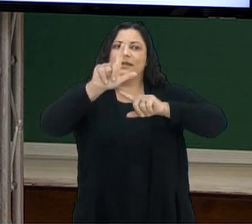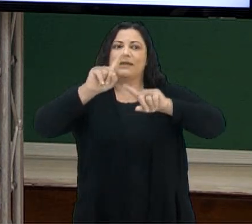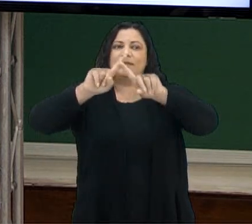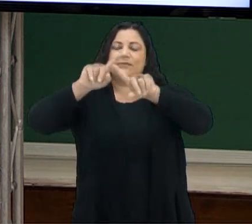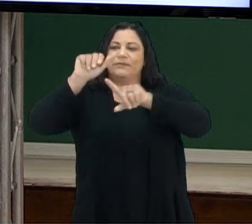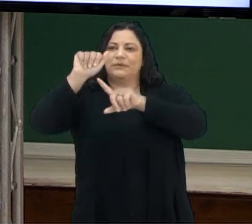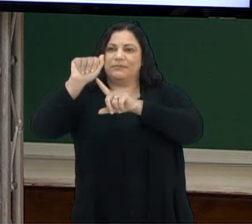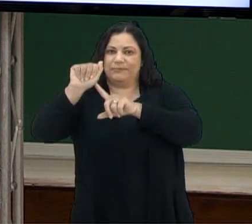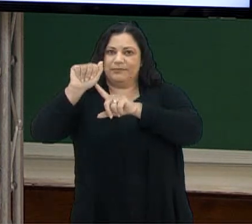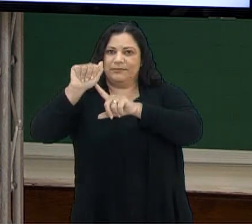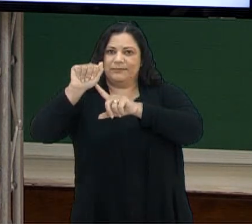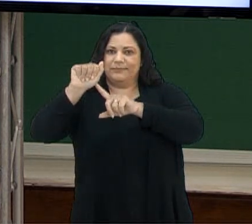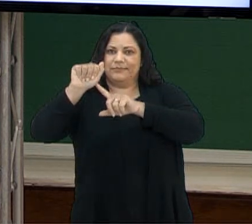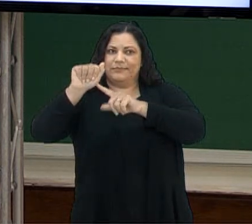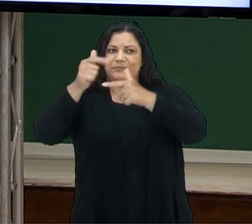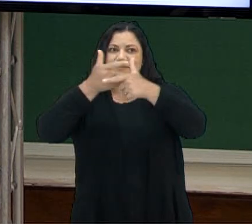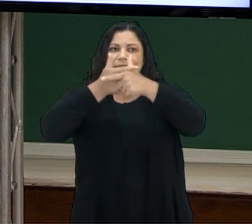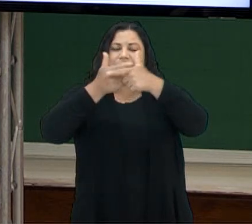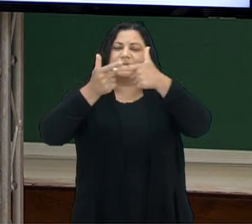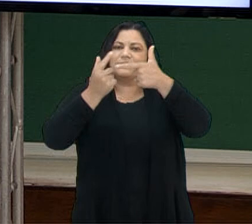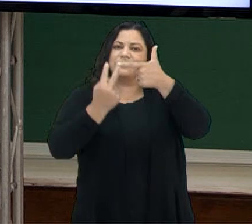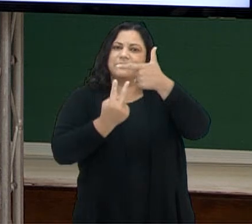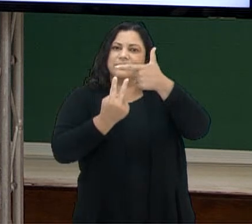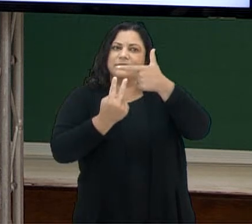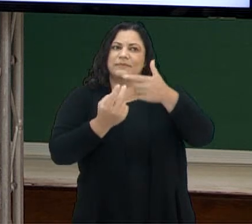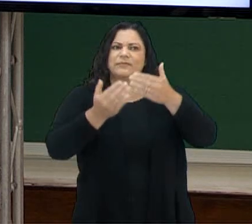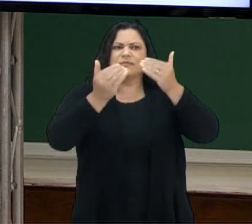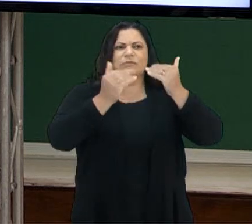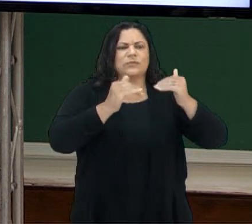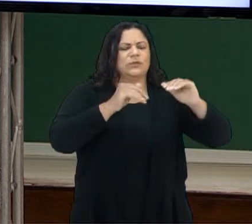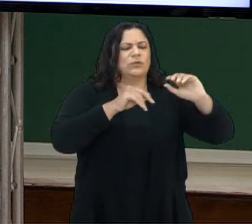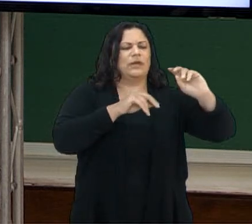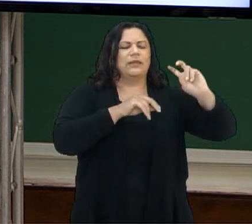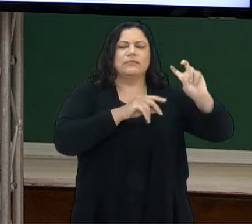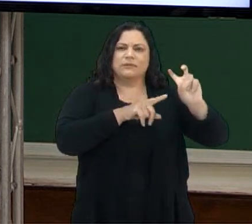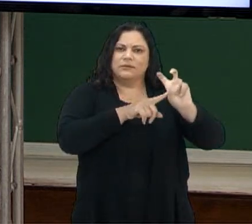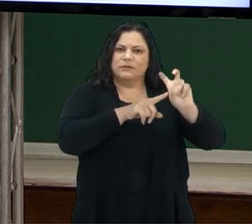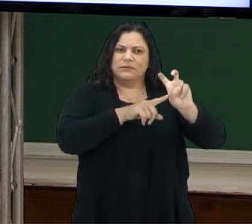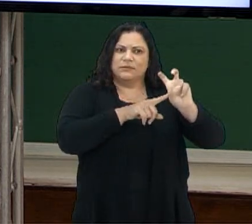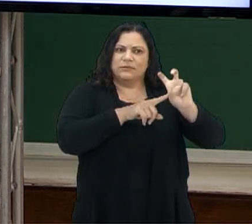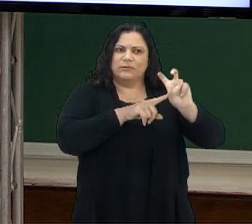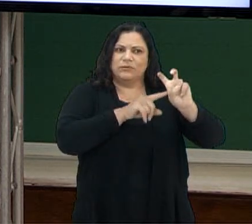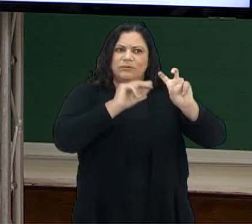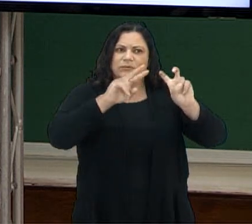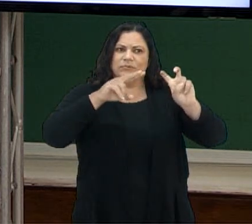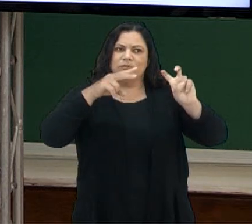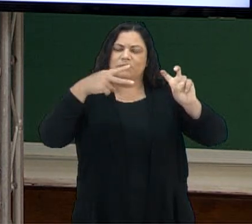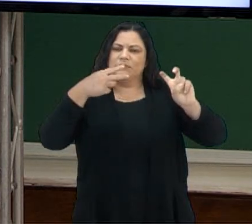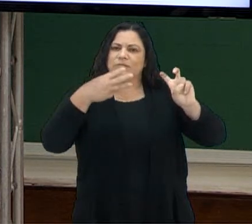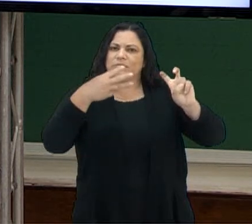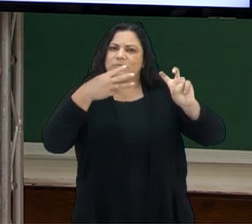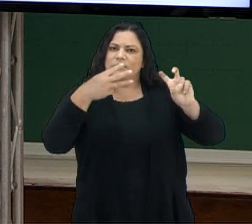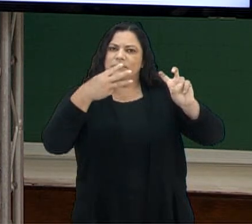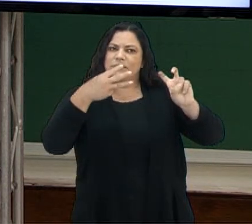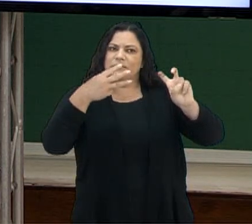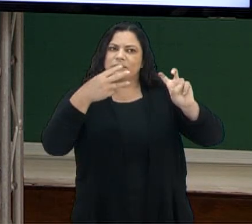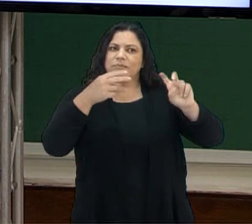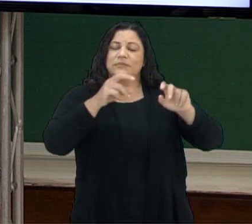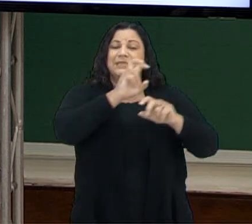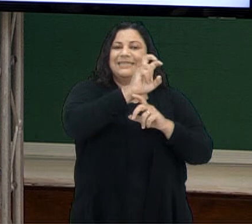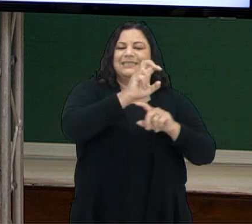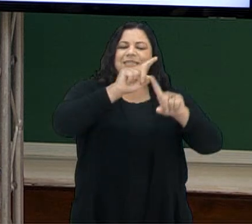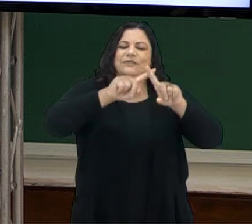por 2. Como o lado, nesse caso, é 5 e o apótema é 3, então vai ficar 5 vezes o lado, que é